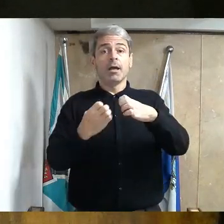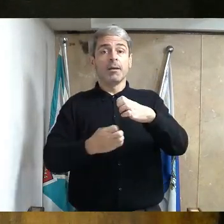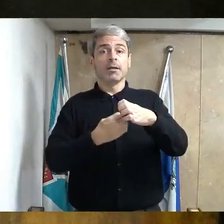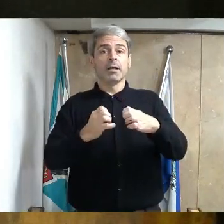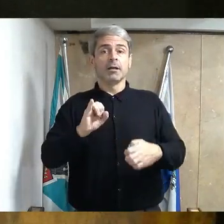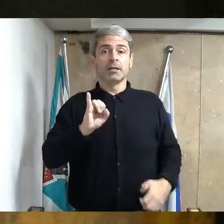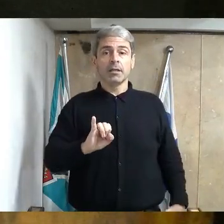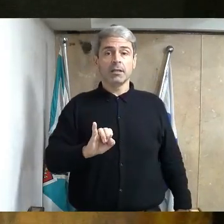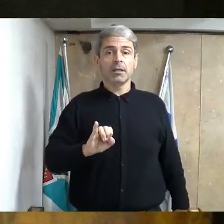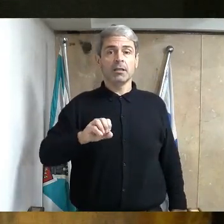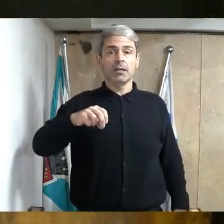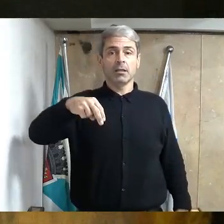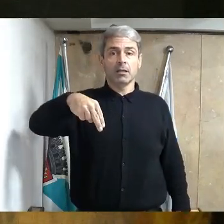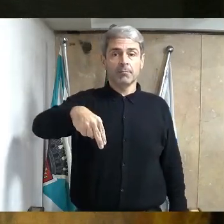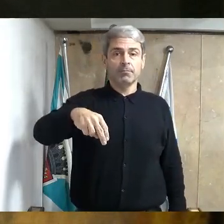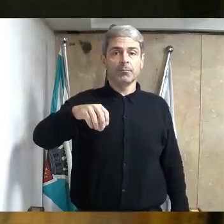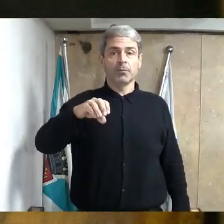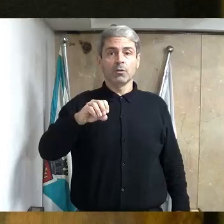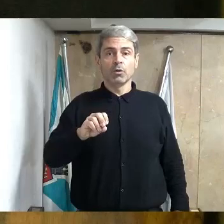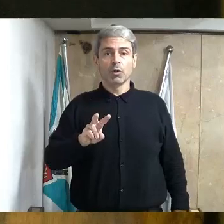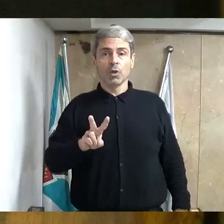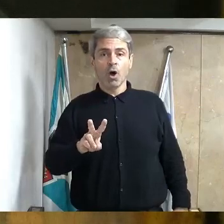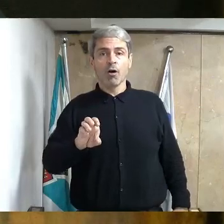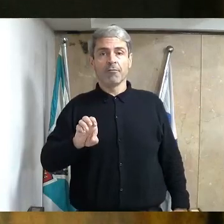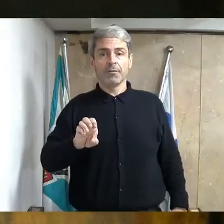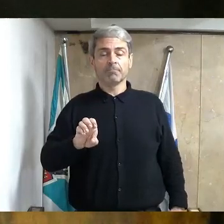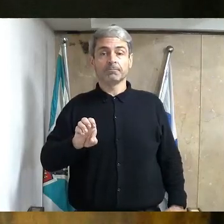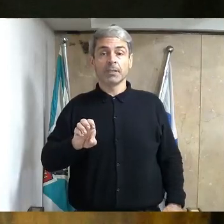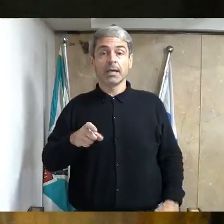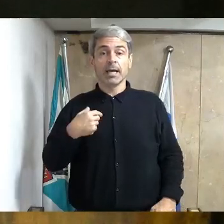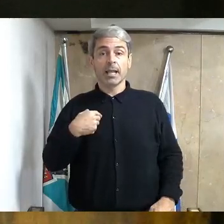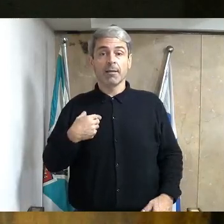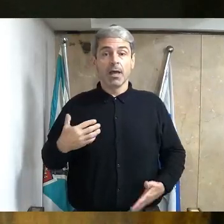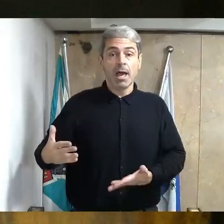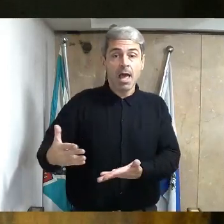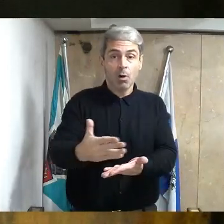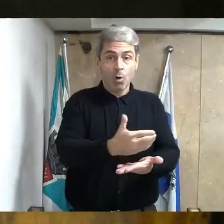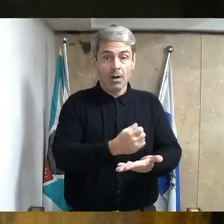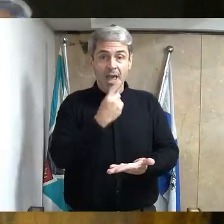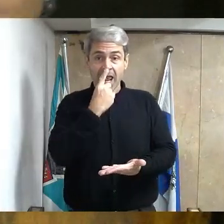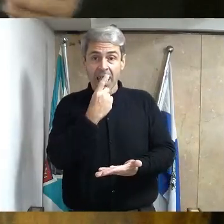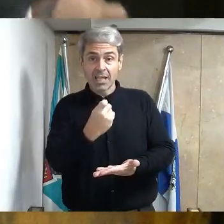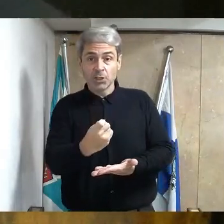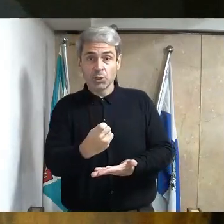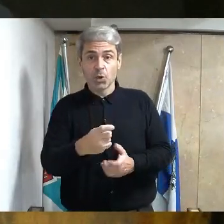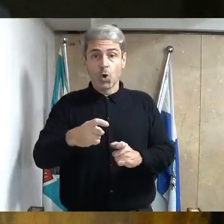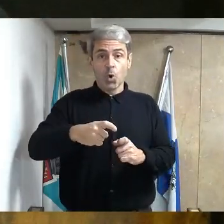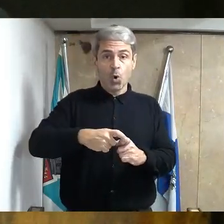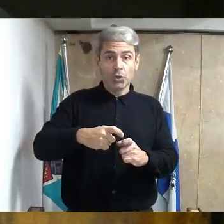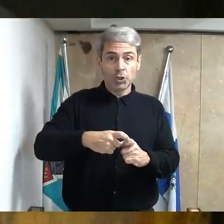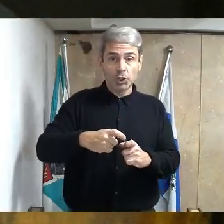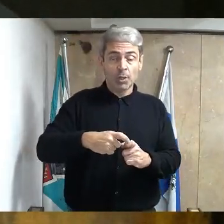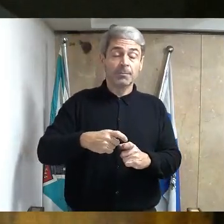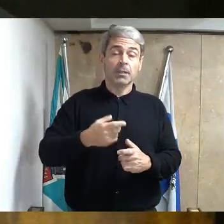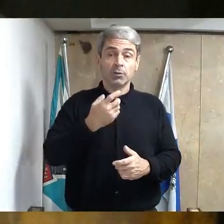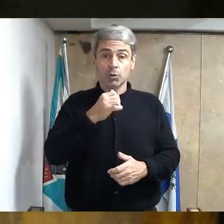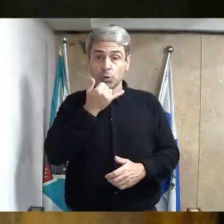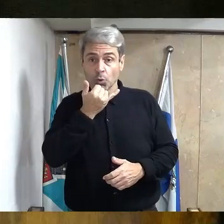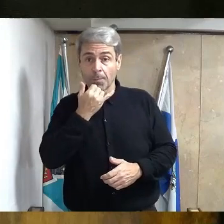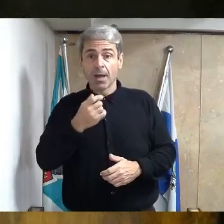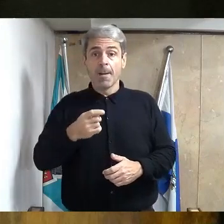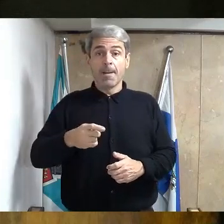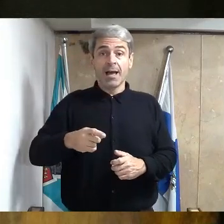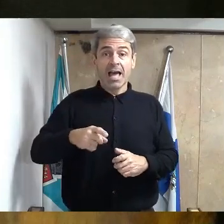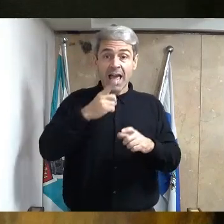está recolhendo lixo hospitalar dos postinhos no nosso município. Eu já entrei em contato com a Secretaria de